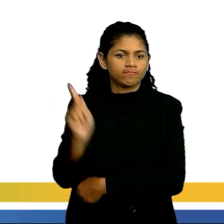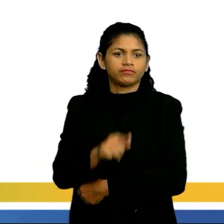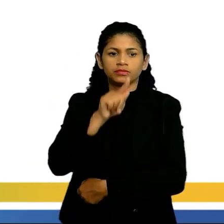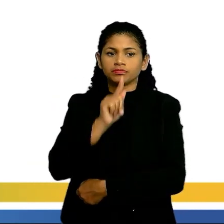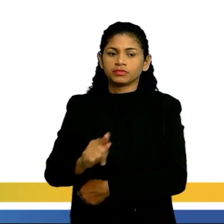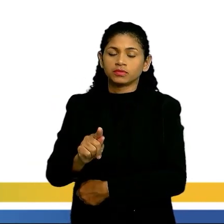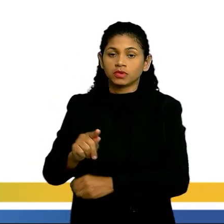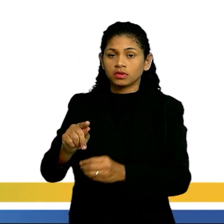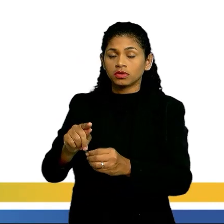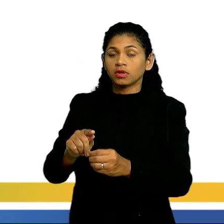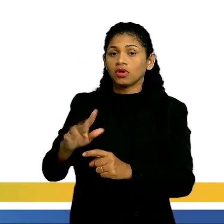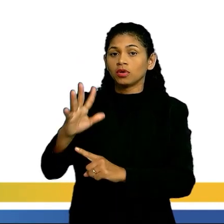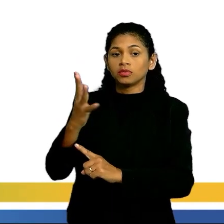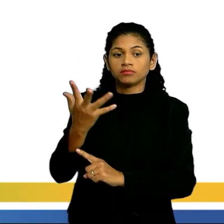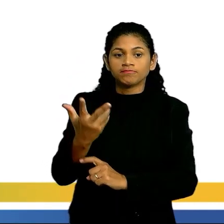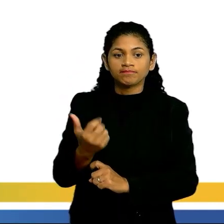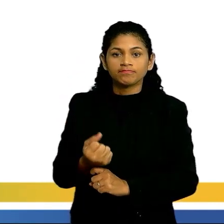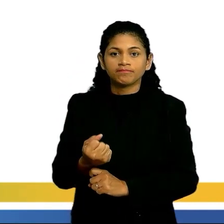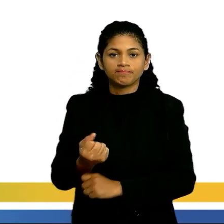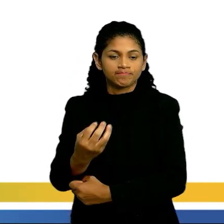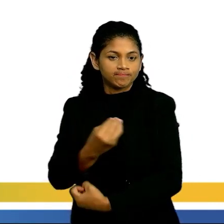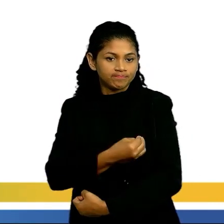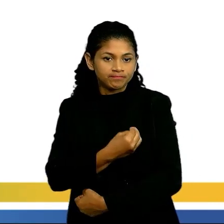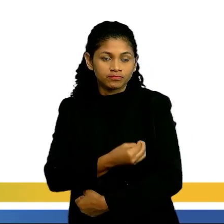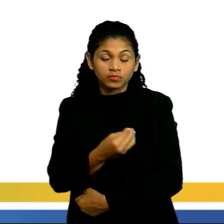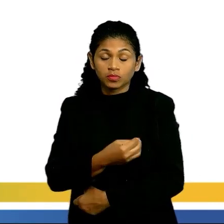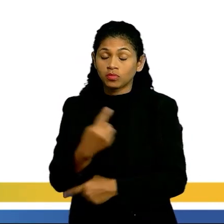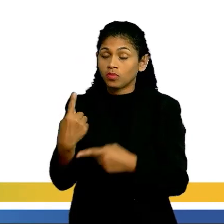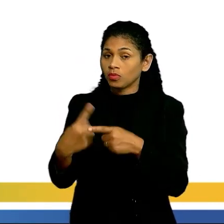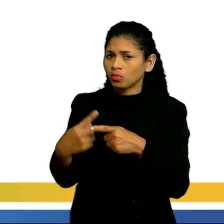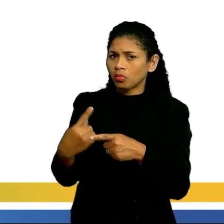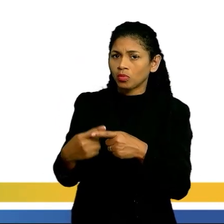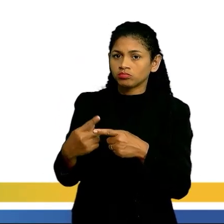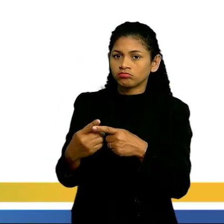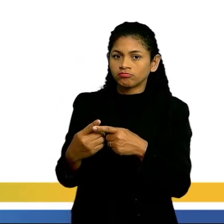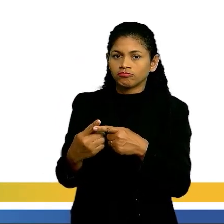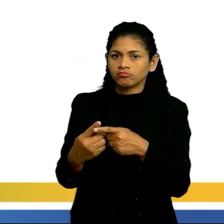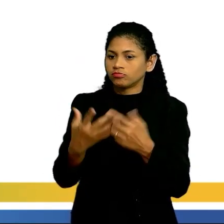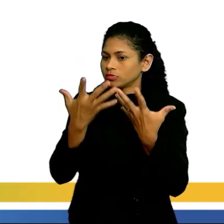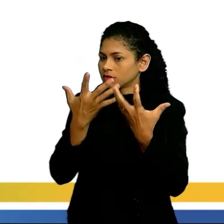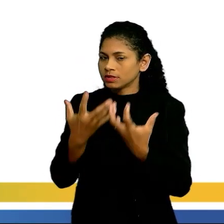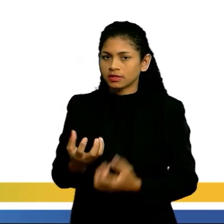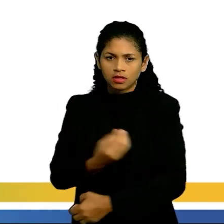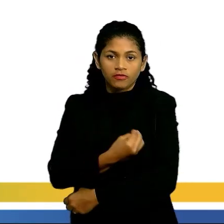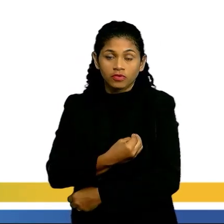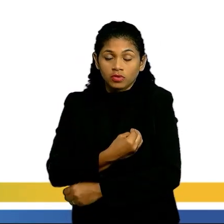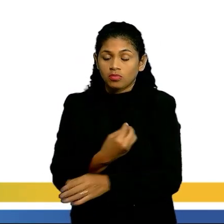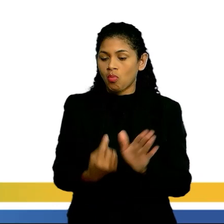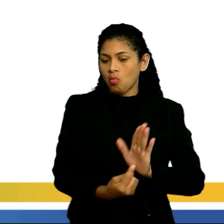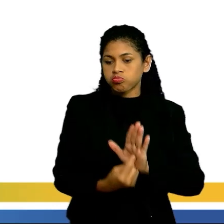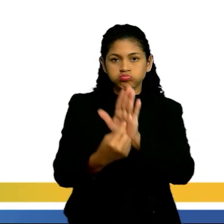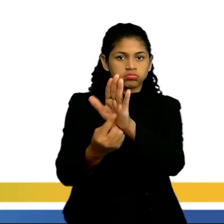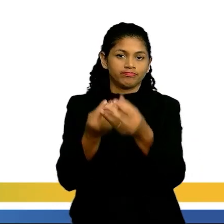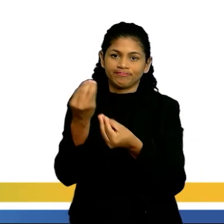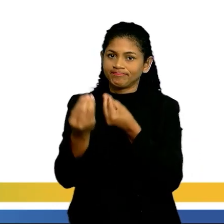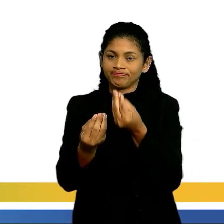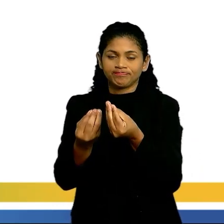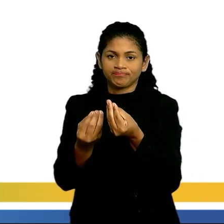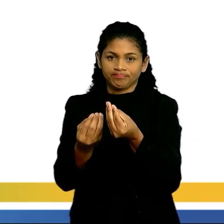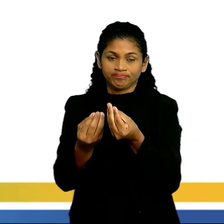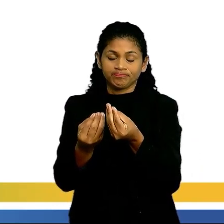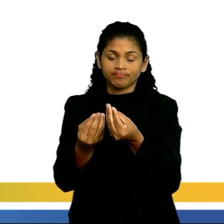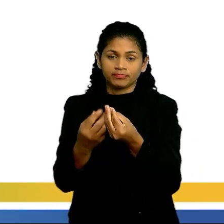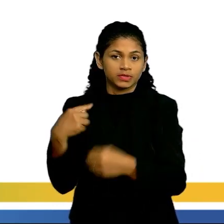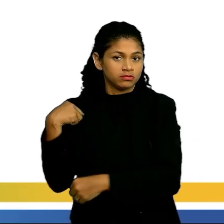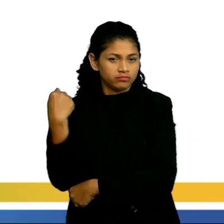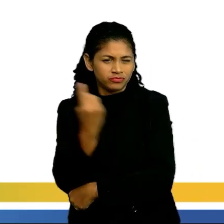aspectos vitais, pois não suporta aceitar a vida como ela se apresenta, o caos. Quer dizer, a nossa vida é caótica, a